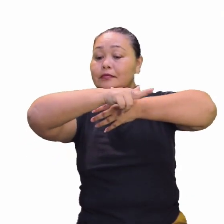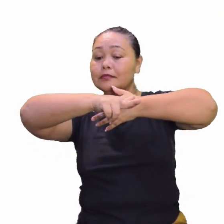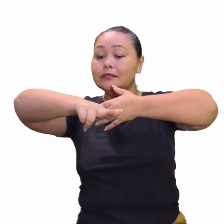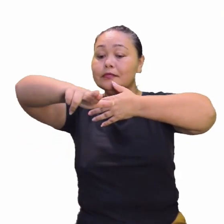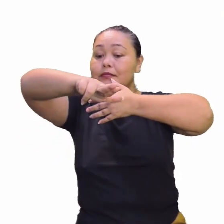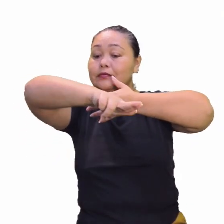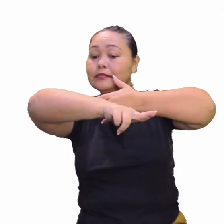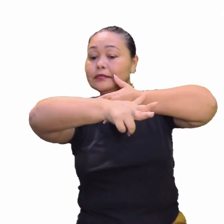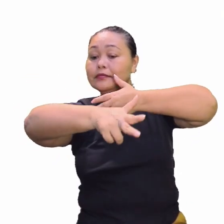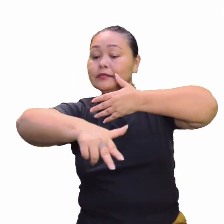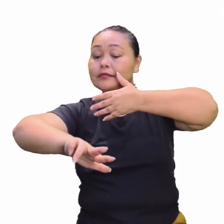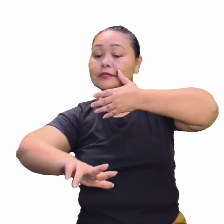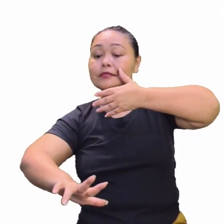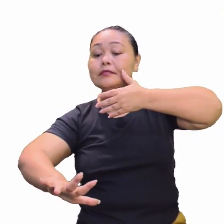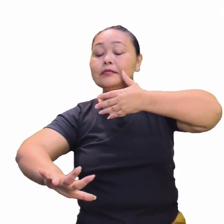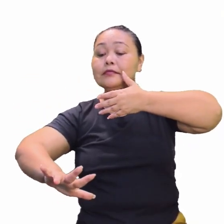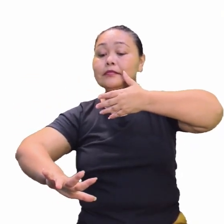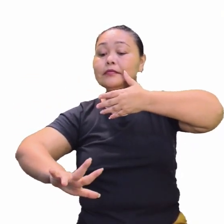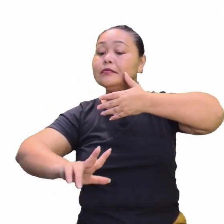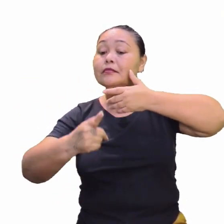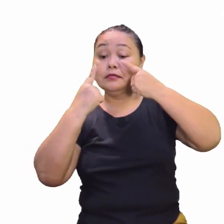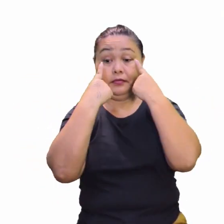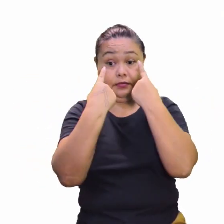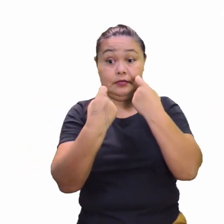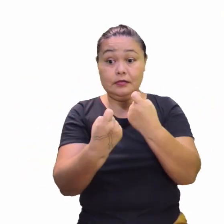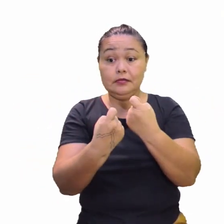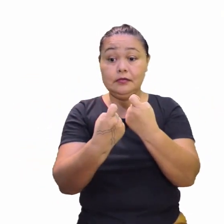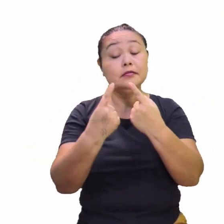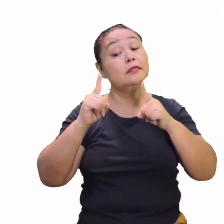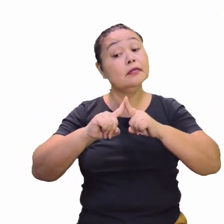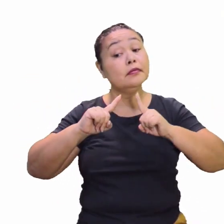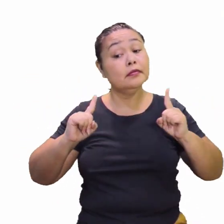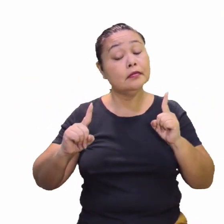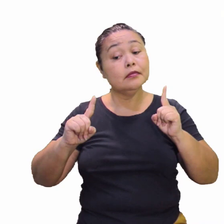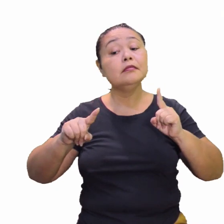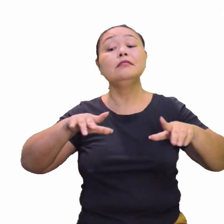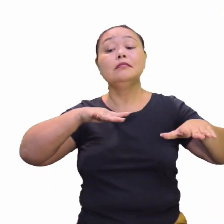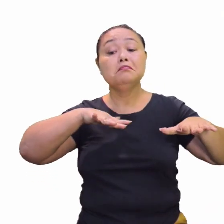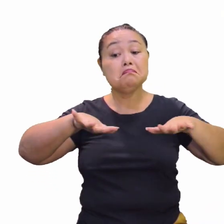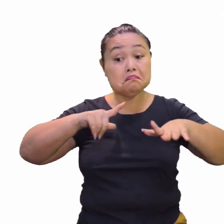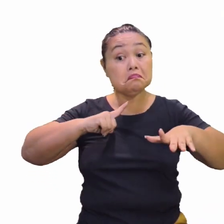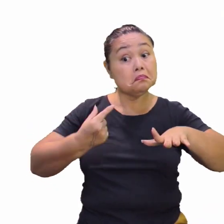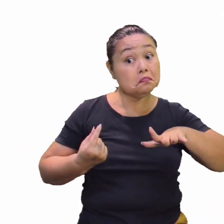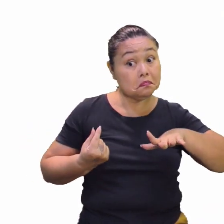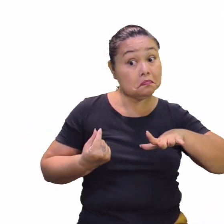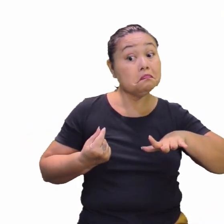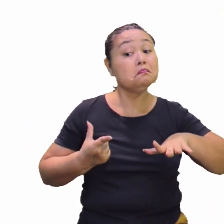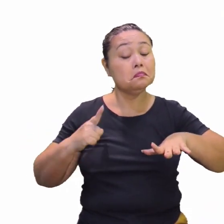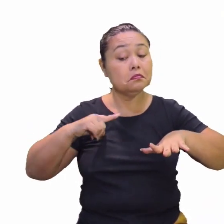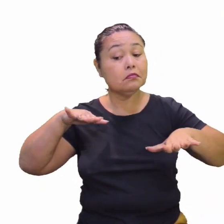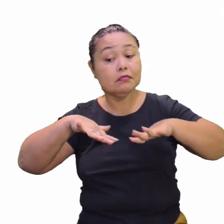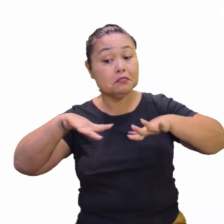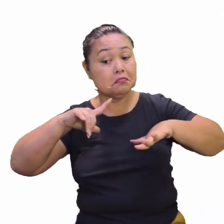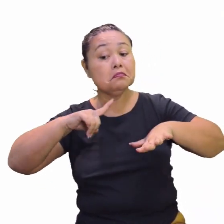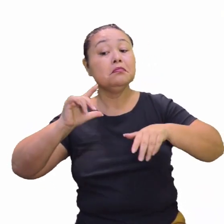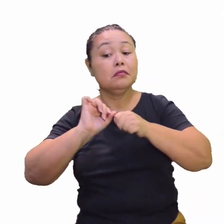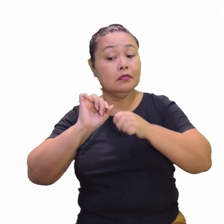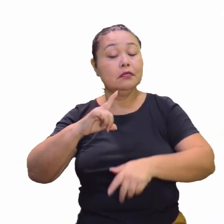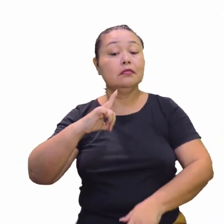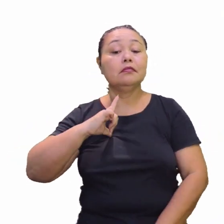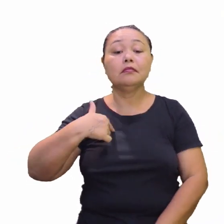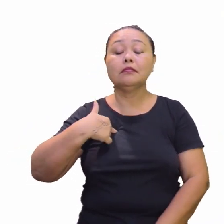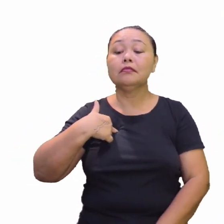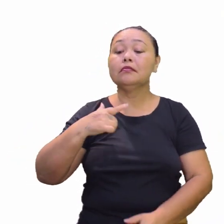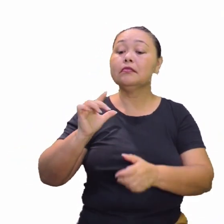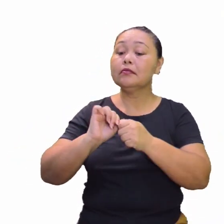um esporte interessante, né? Mas movimenta a economia daquela região. Com certeza. Ó, um exemplo agora, falando